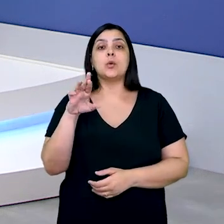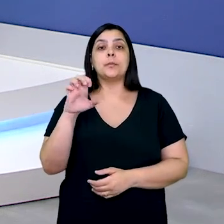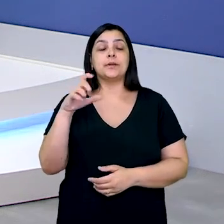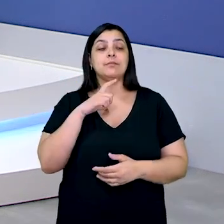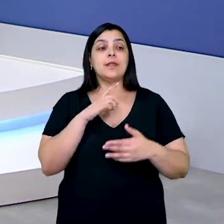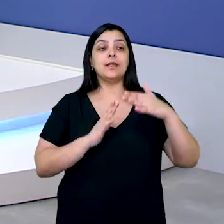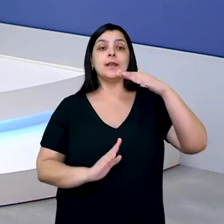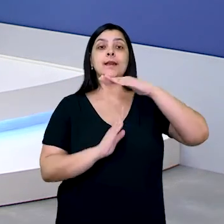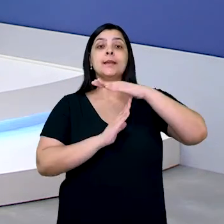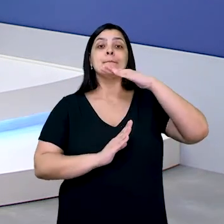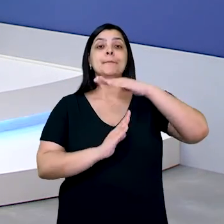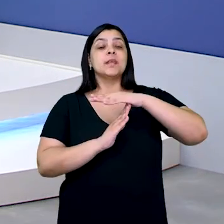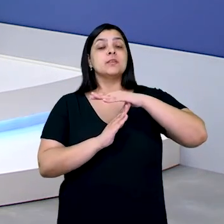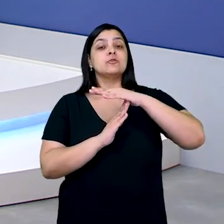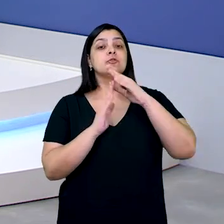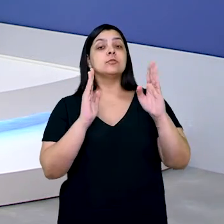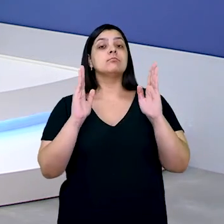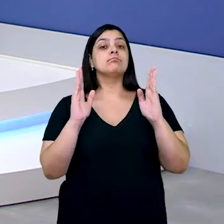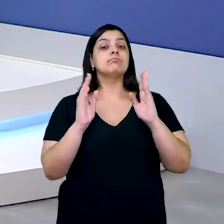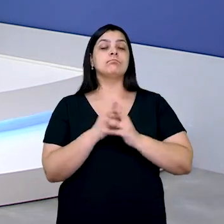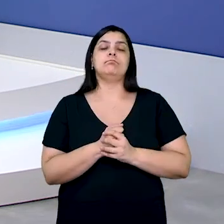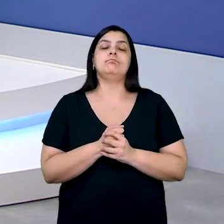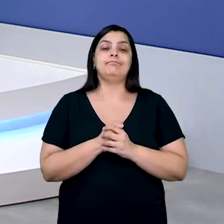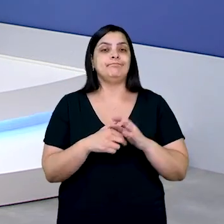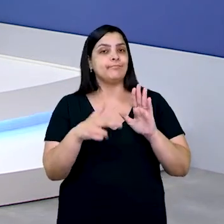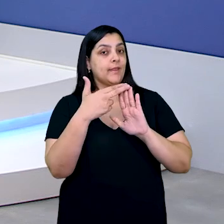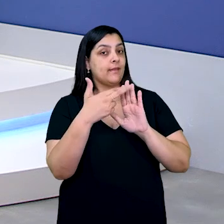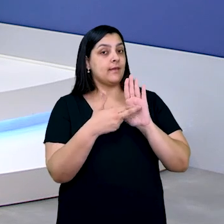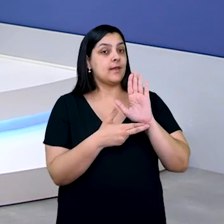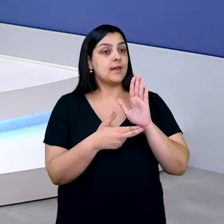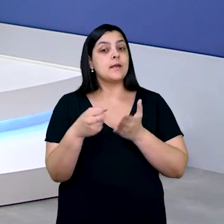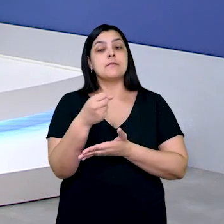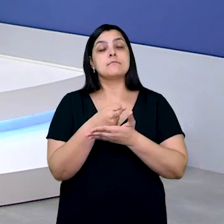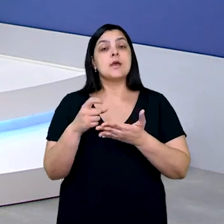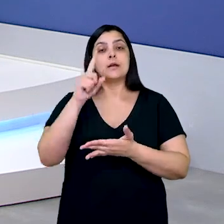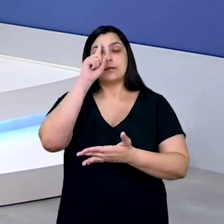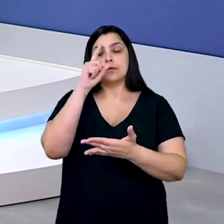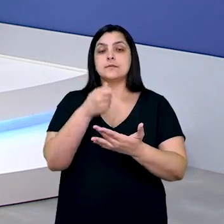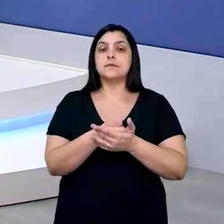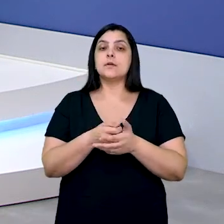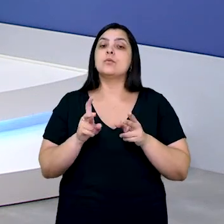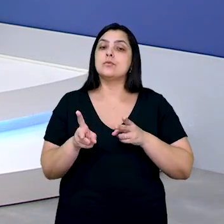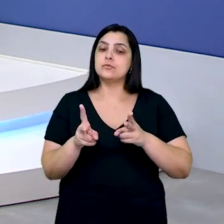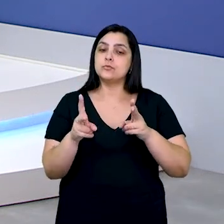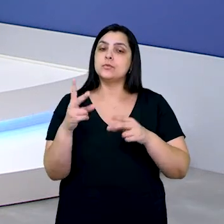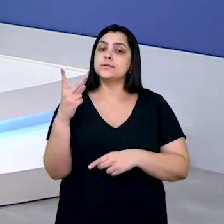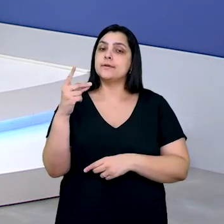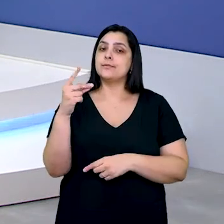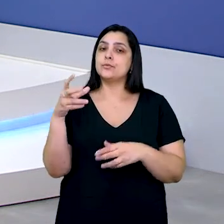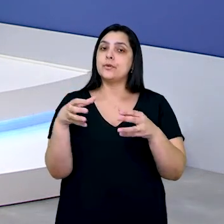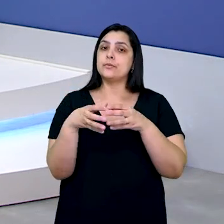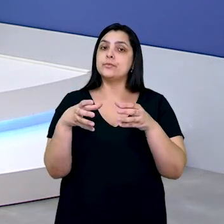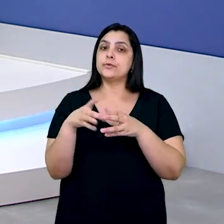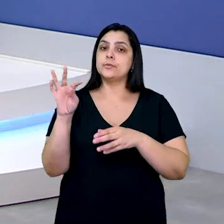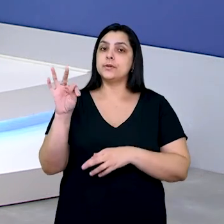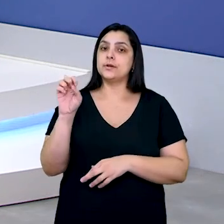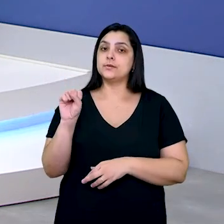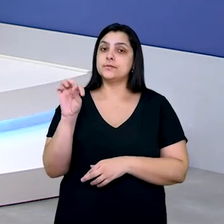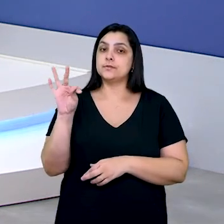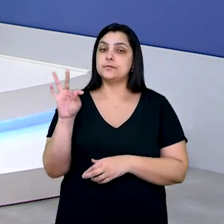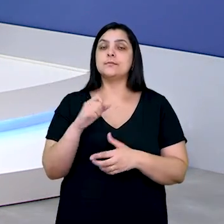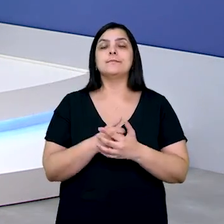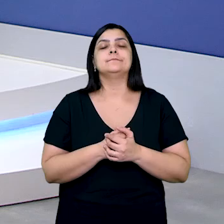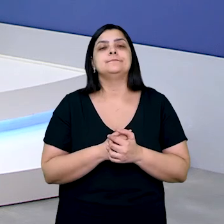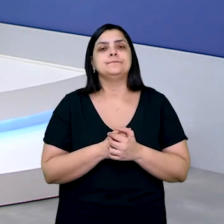insalubres se superarem os limites de exposição ocupacional. Essa regra serviu de base para a decisão que foi mantida pela segunda turma do